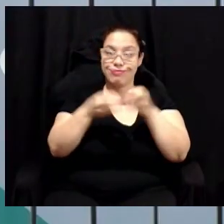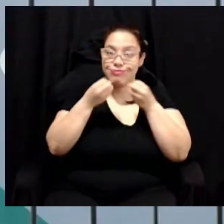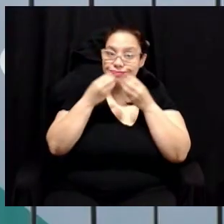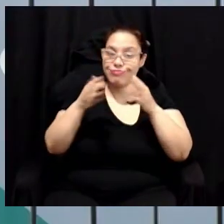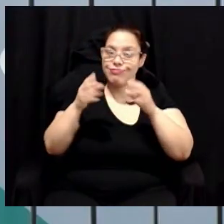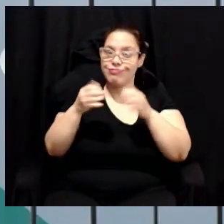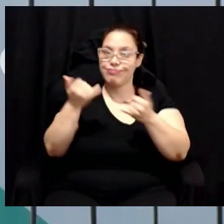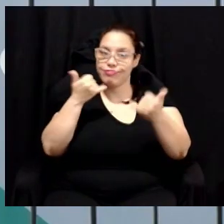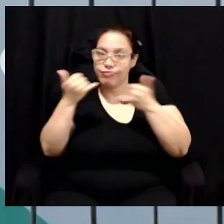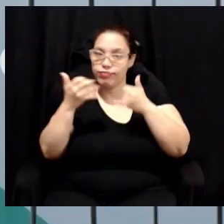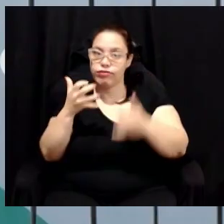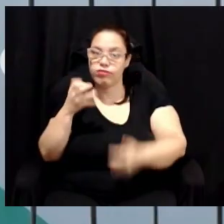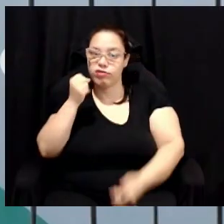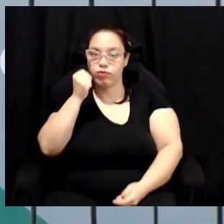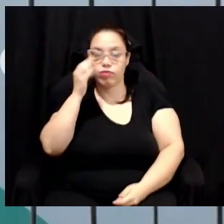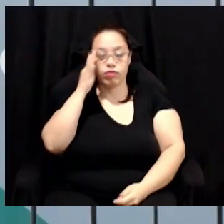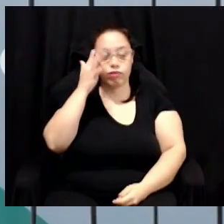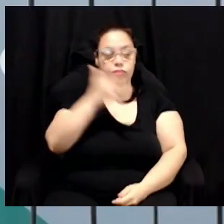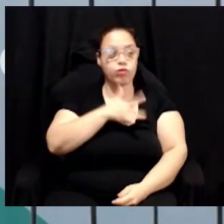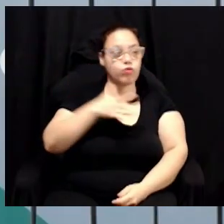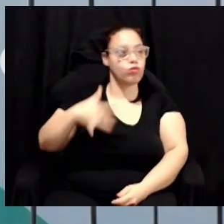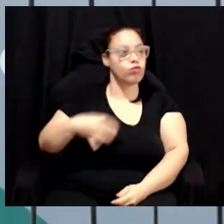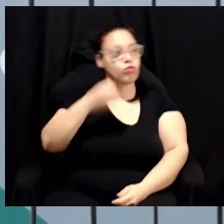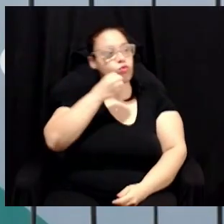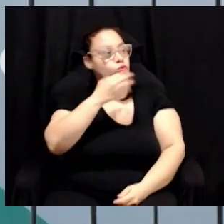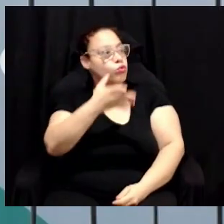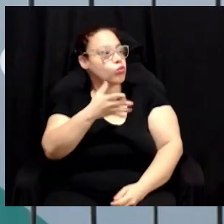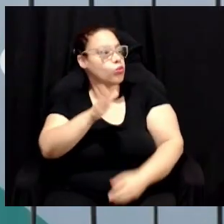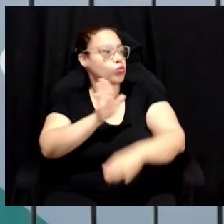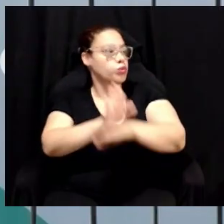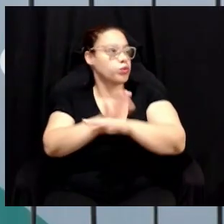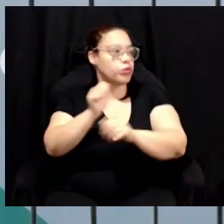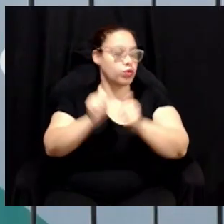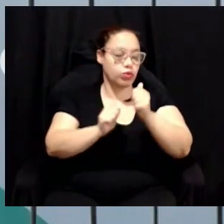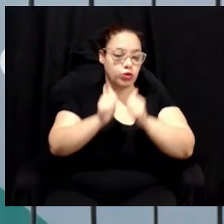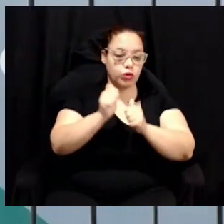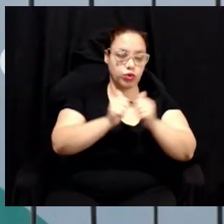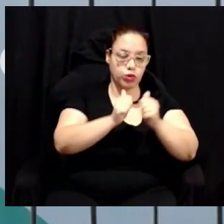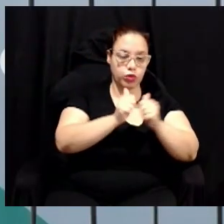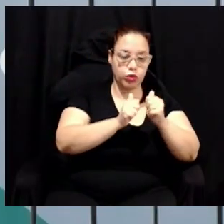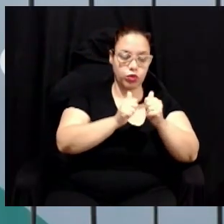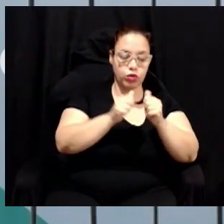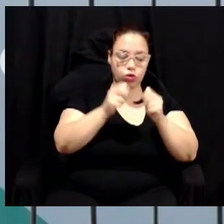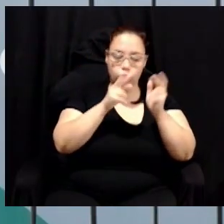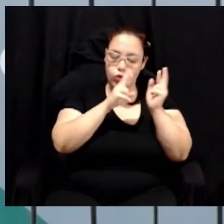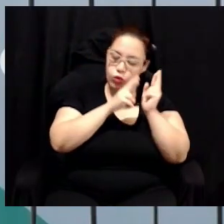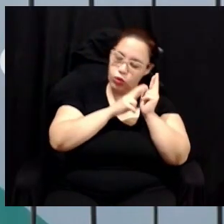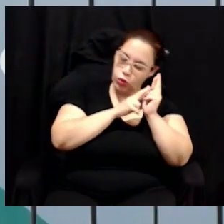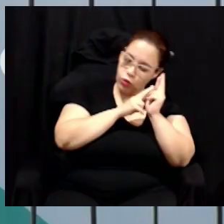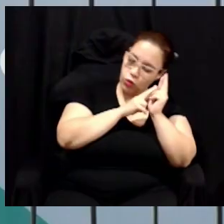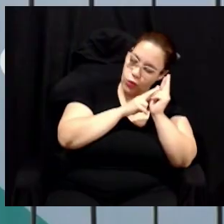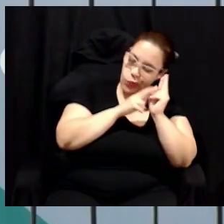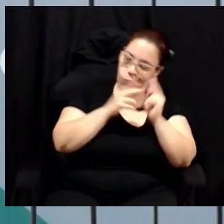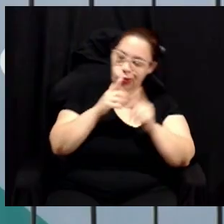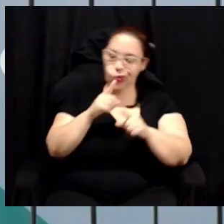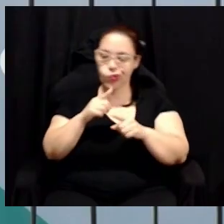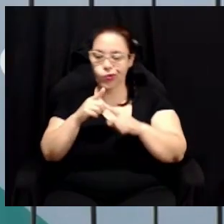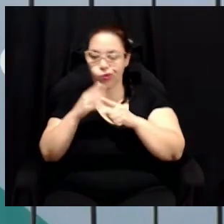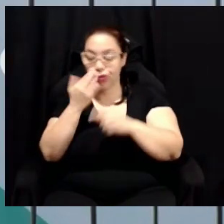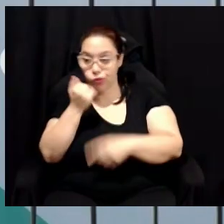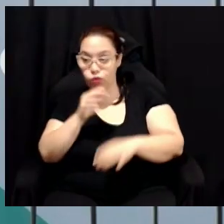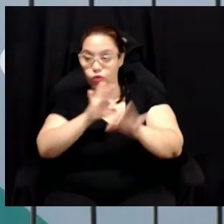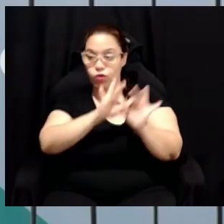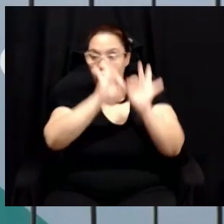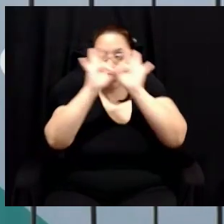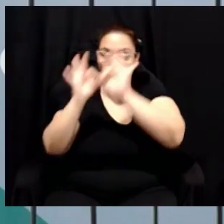notícia: adotar hábitos saudáveis para ajustar a dieta, o sono e a rotina pode